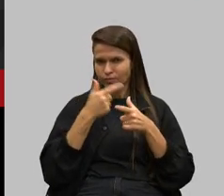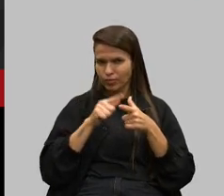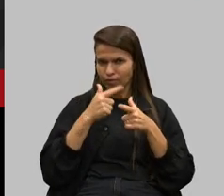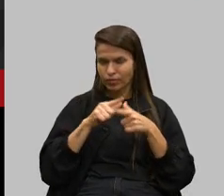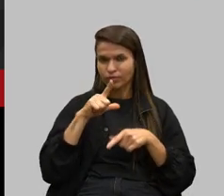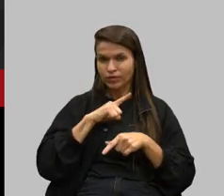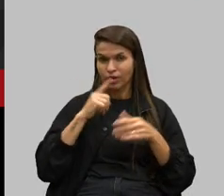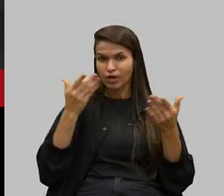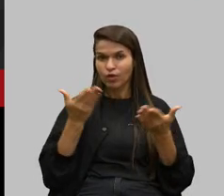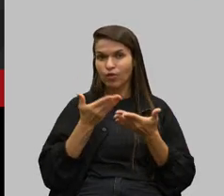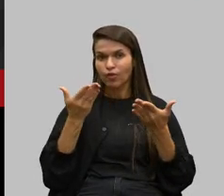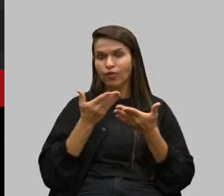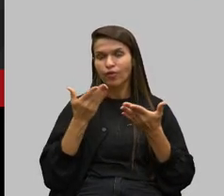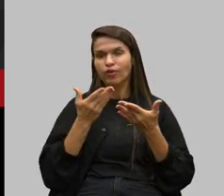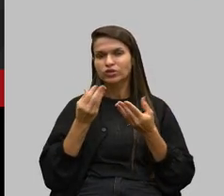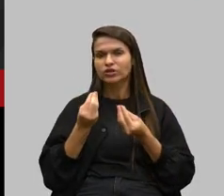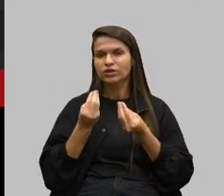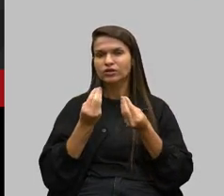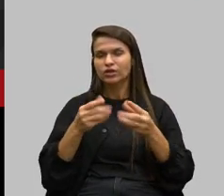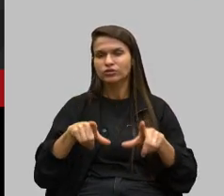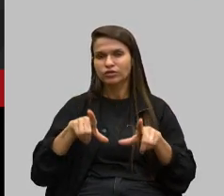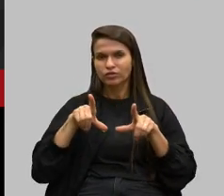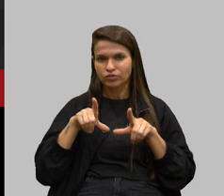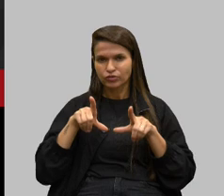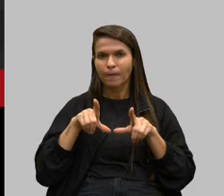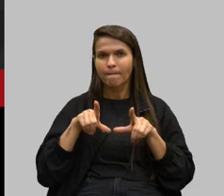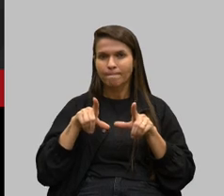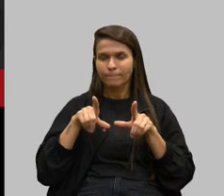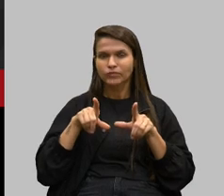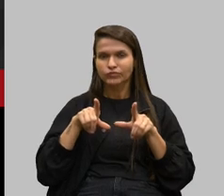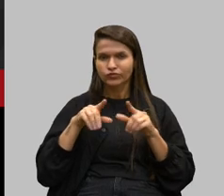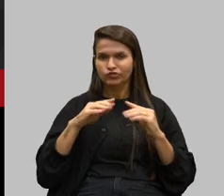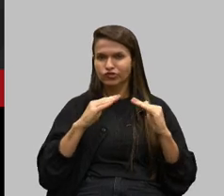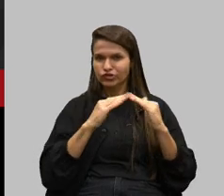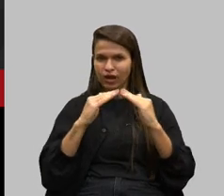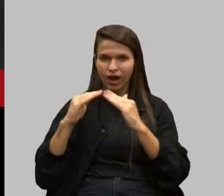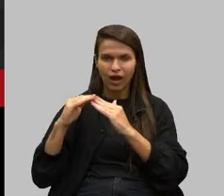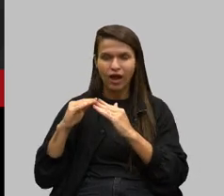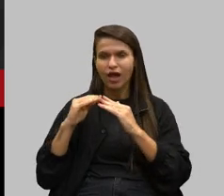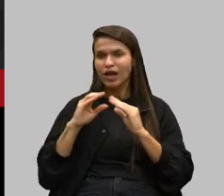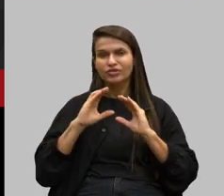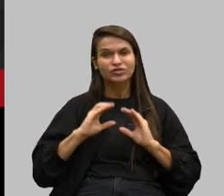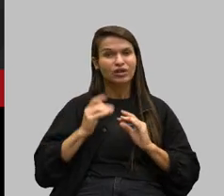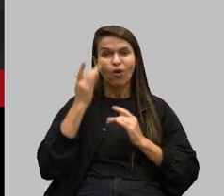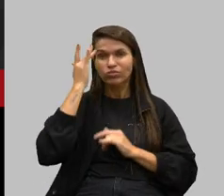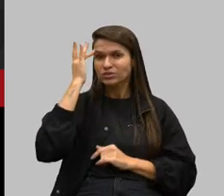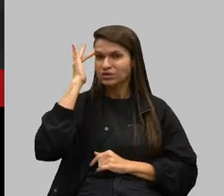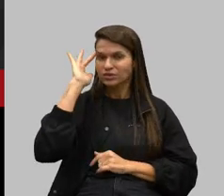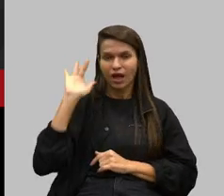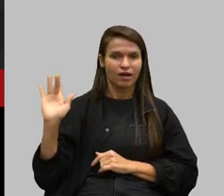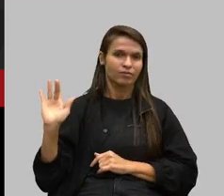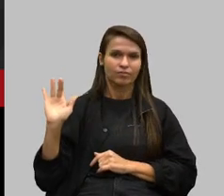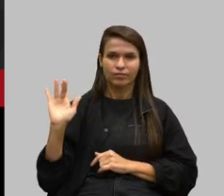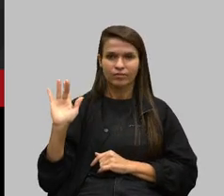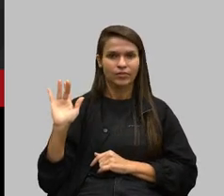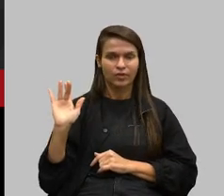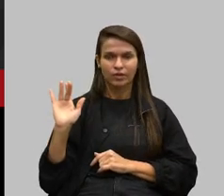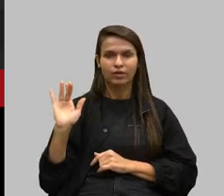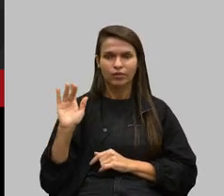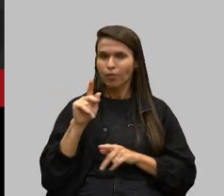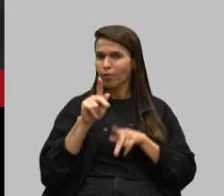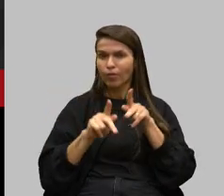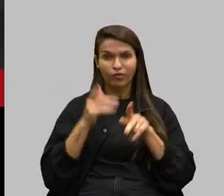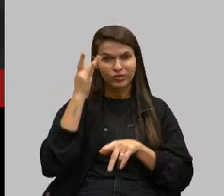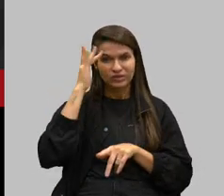na na entrega de títulos de propriedade é que os cidadãos não sabem que eles têm esse direito